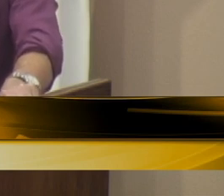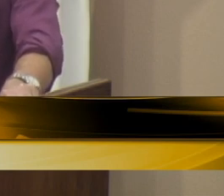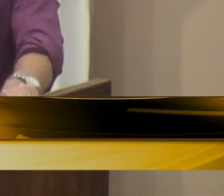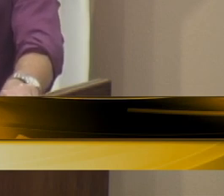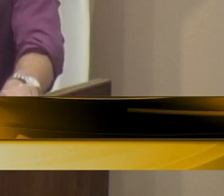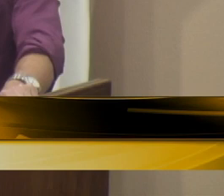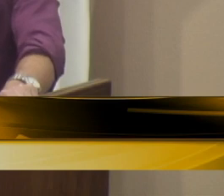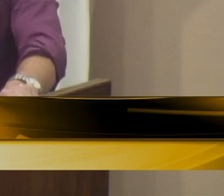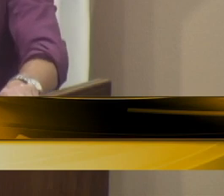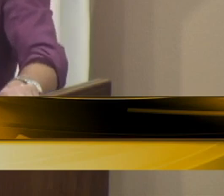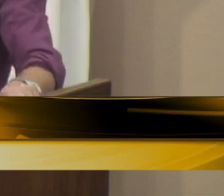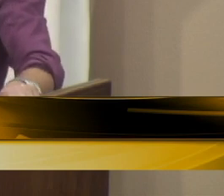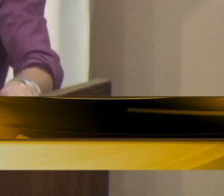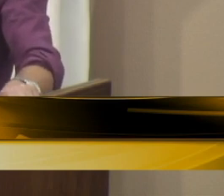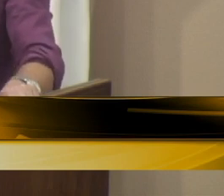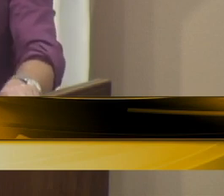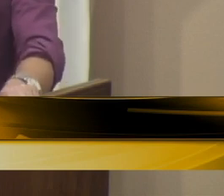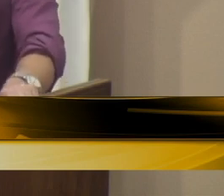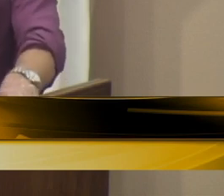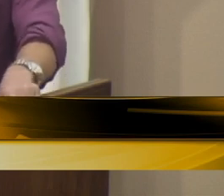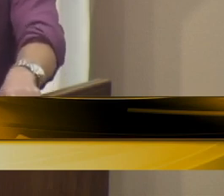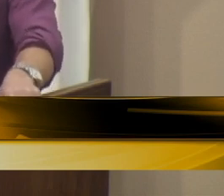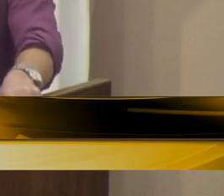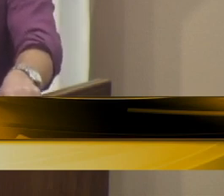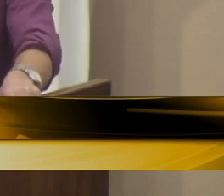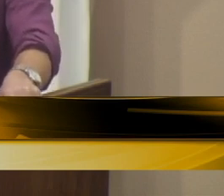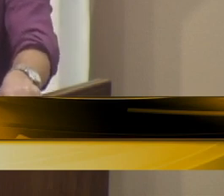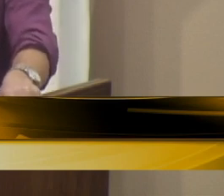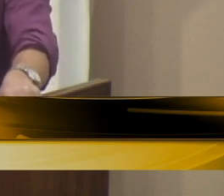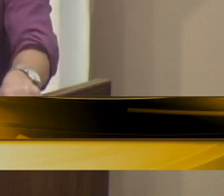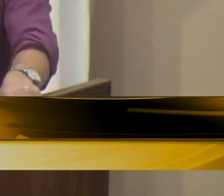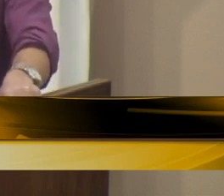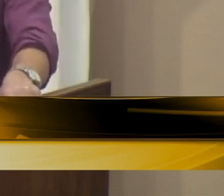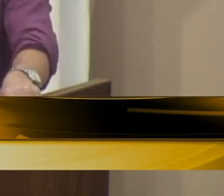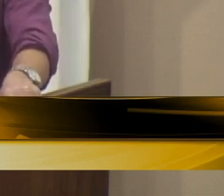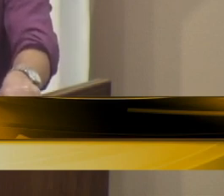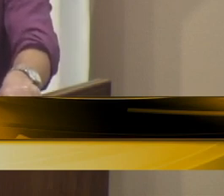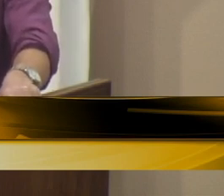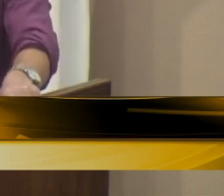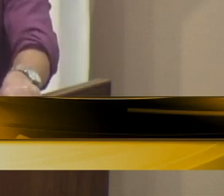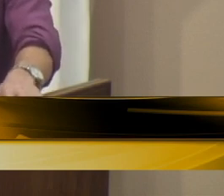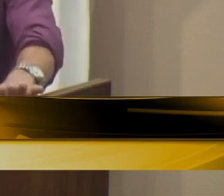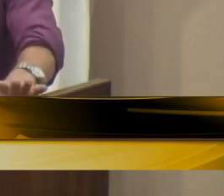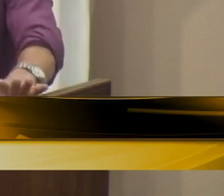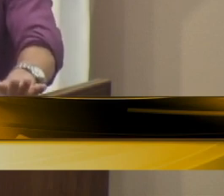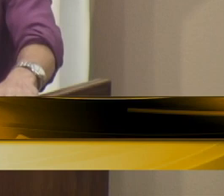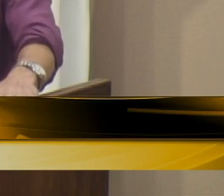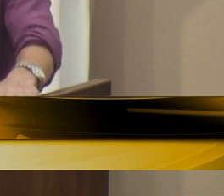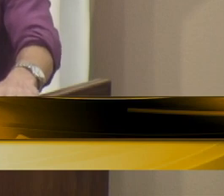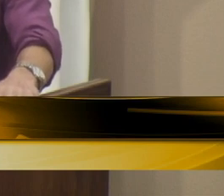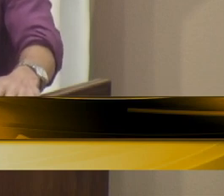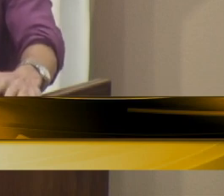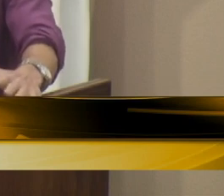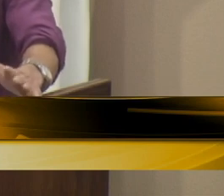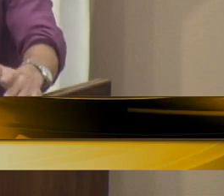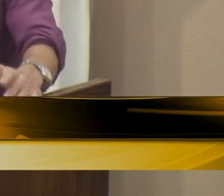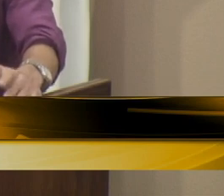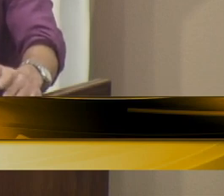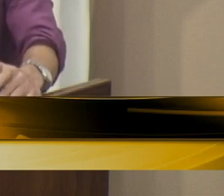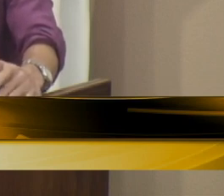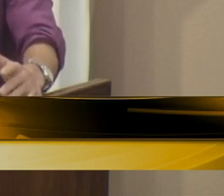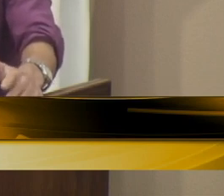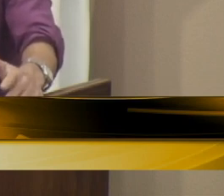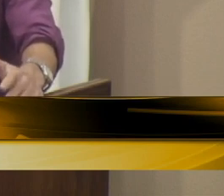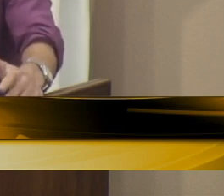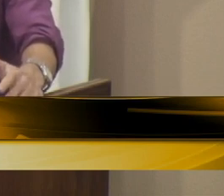povo que paga. Nós temos ainda, sem responsabilidade de ninguém, sem ninguém for preso ainda, ninguém foi preso, ninguém respondeu, da Boate